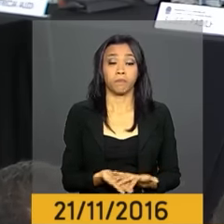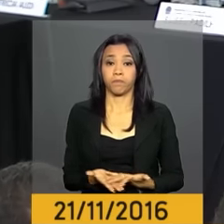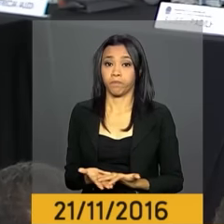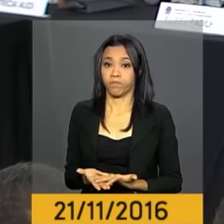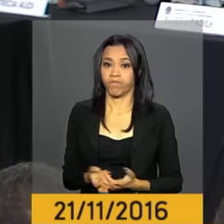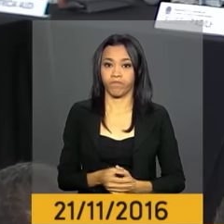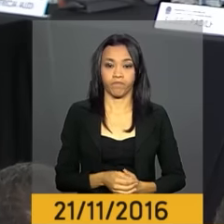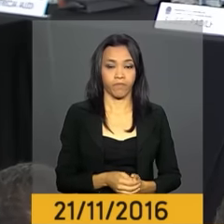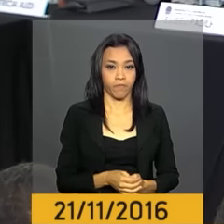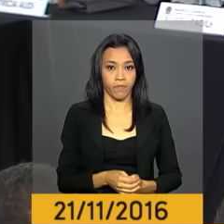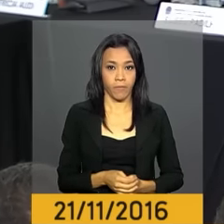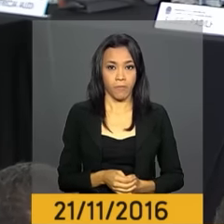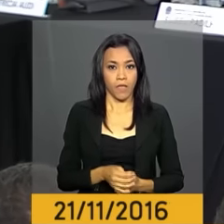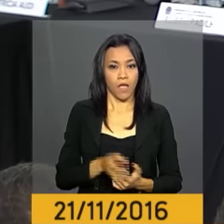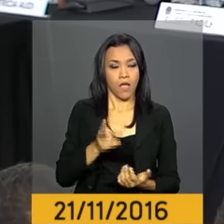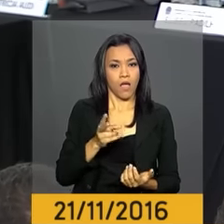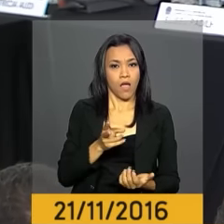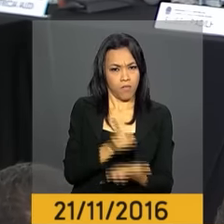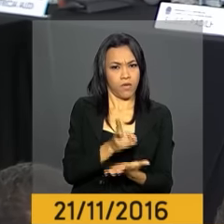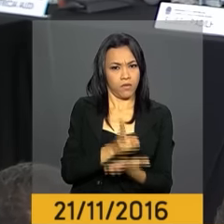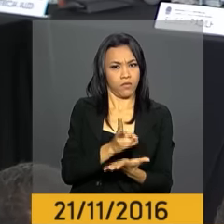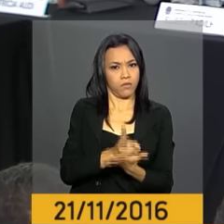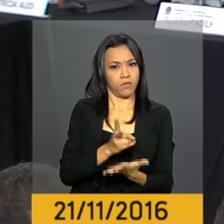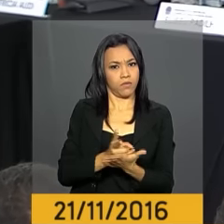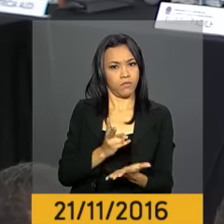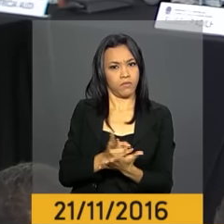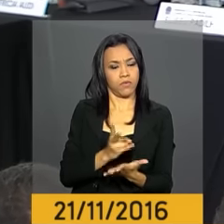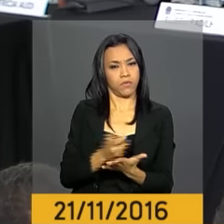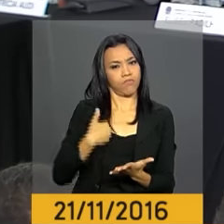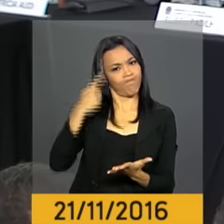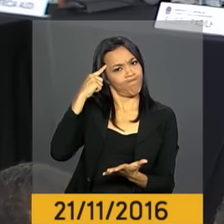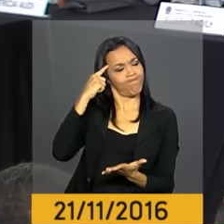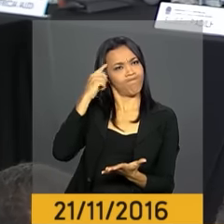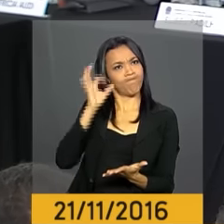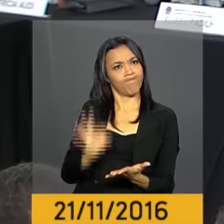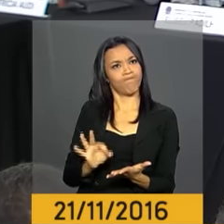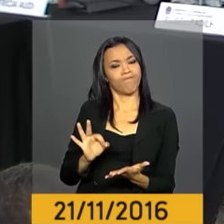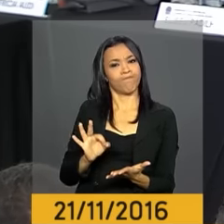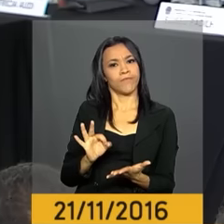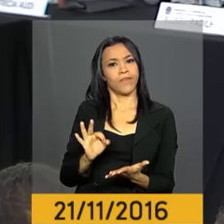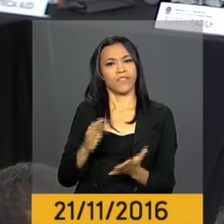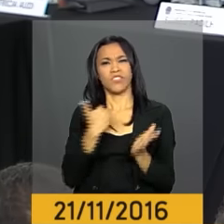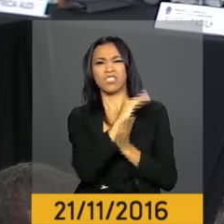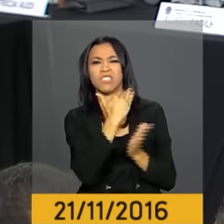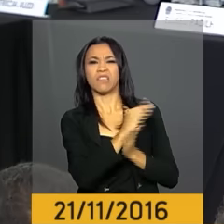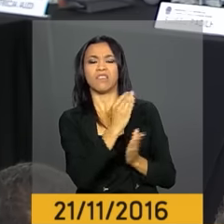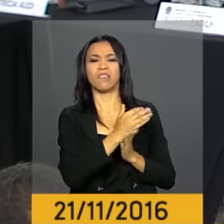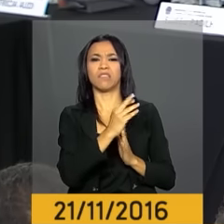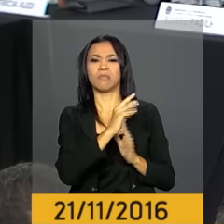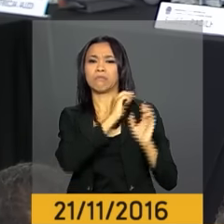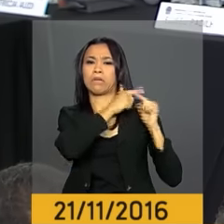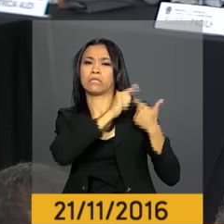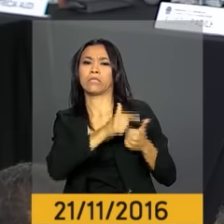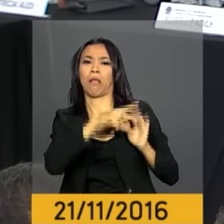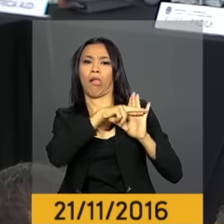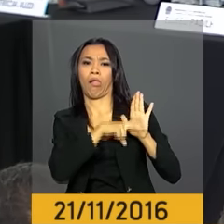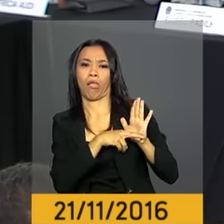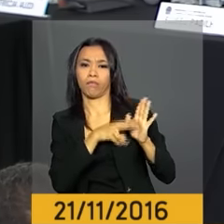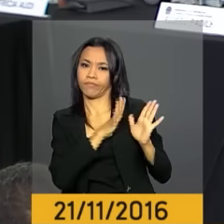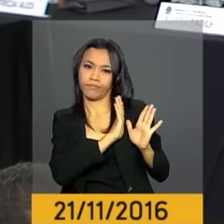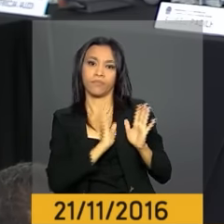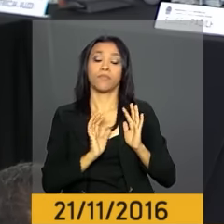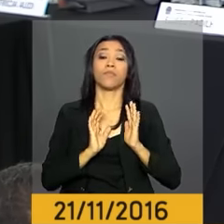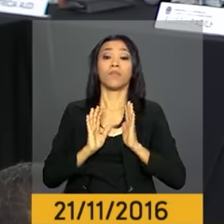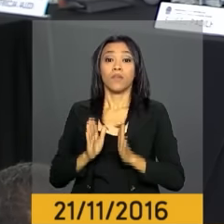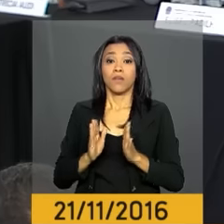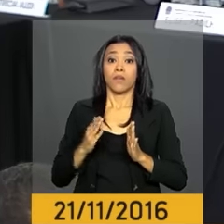A mesma convicção, convenhamos, livre de qualquer dogmatismo, levou o Congresso Nacional,